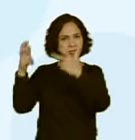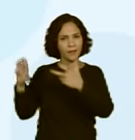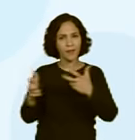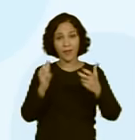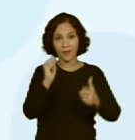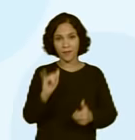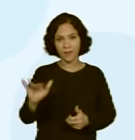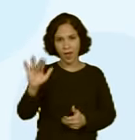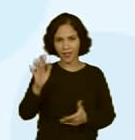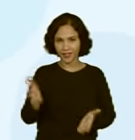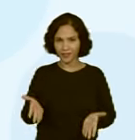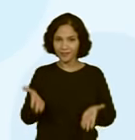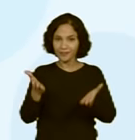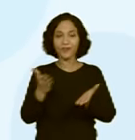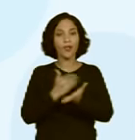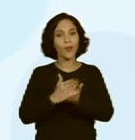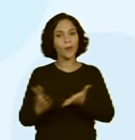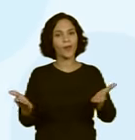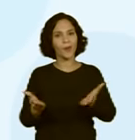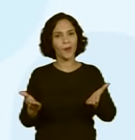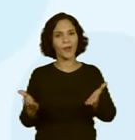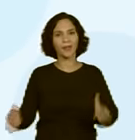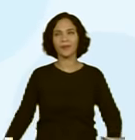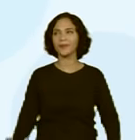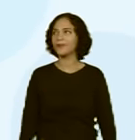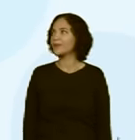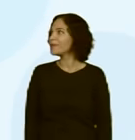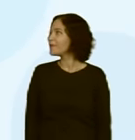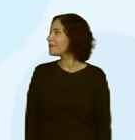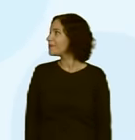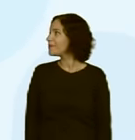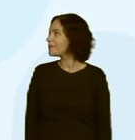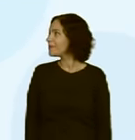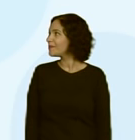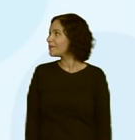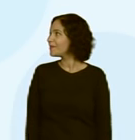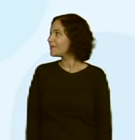observar essas imagens. Começando já.